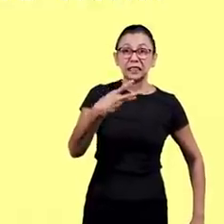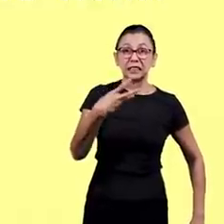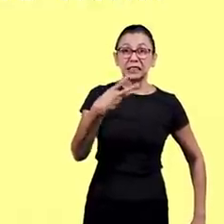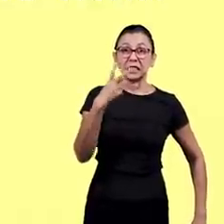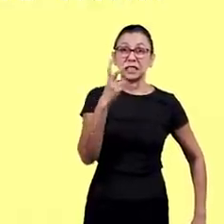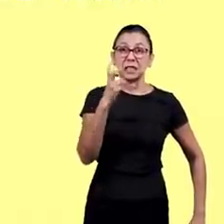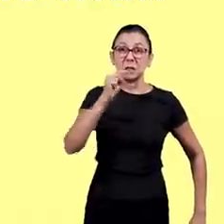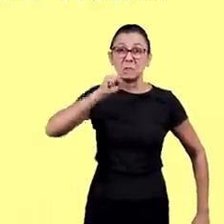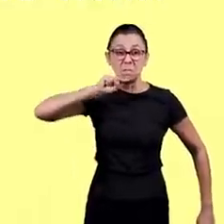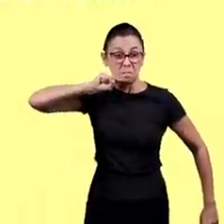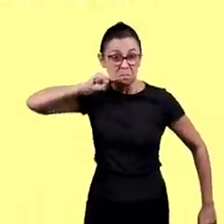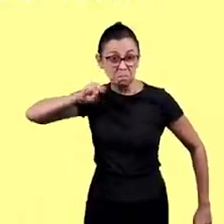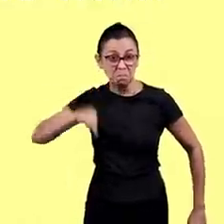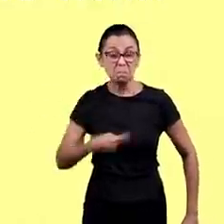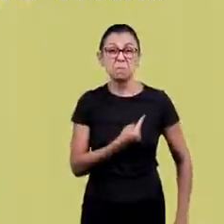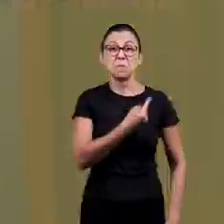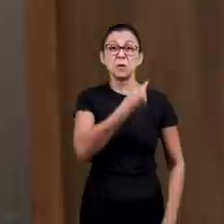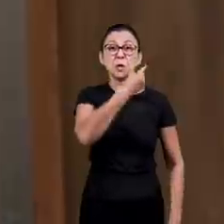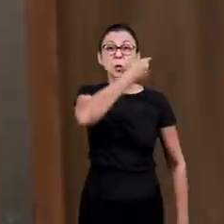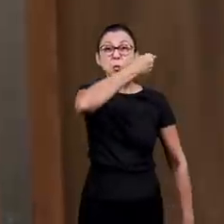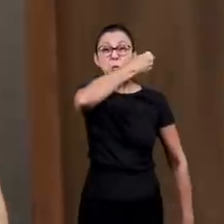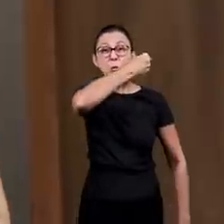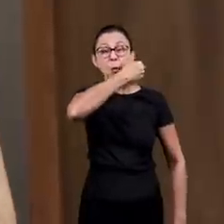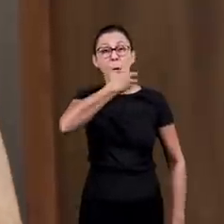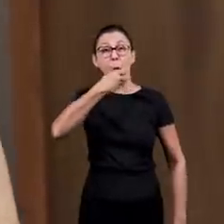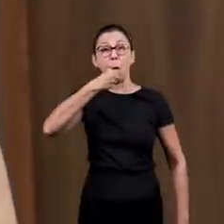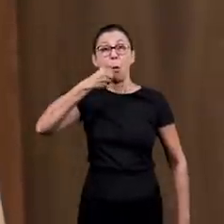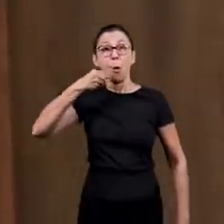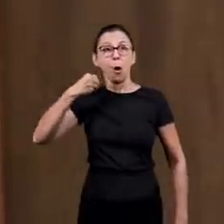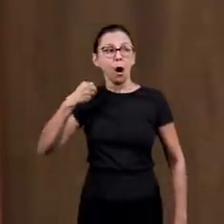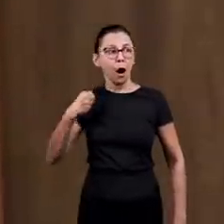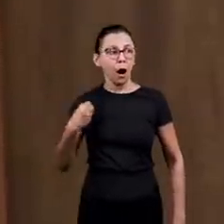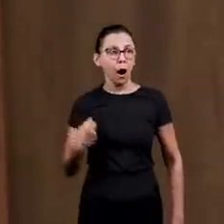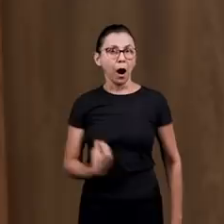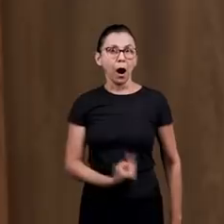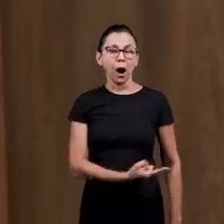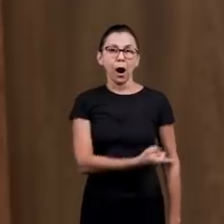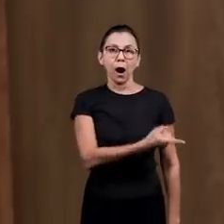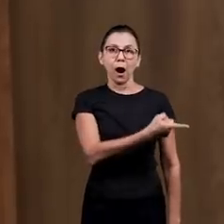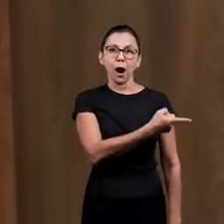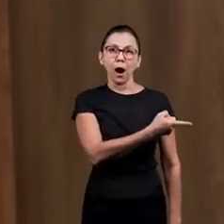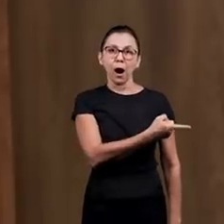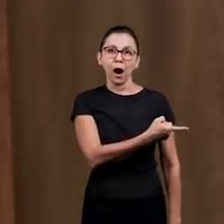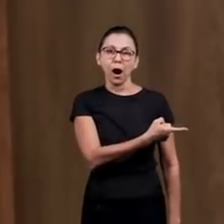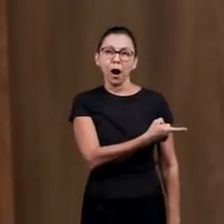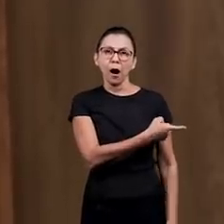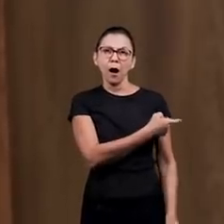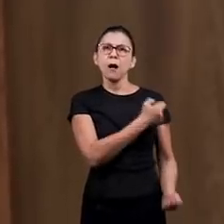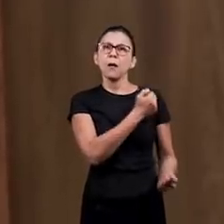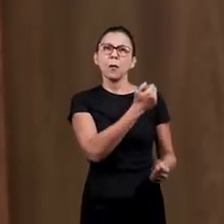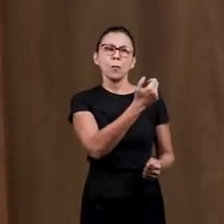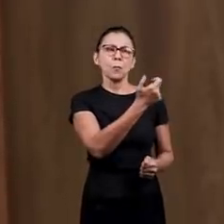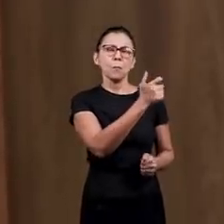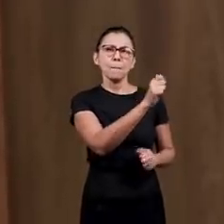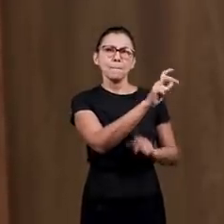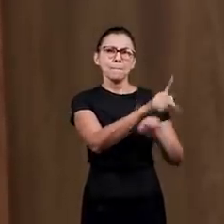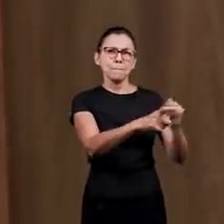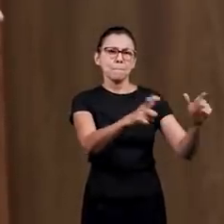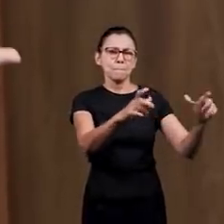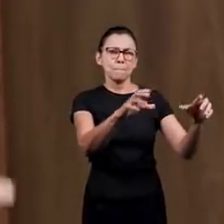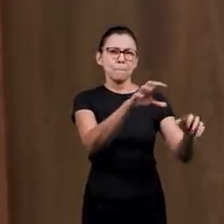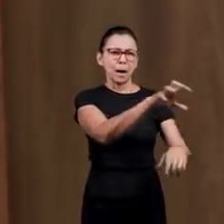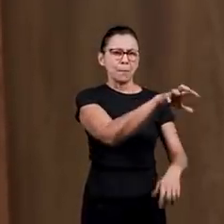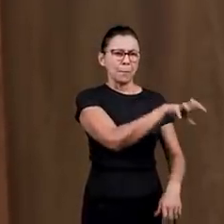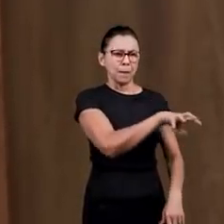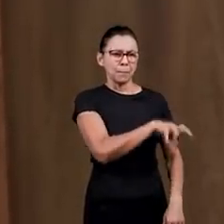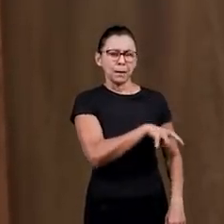homens. Crianças, os midianitas e os povos que estavam com eles formaram um